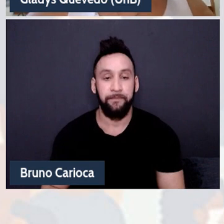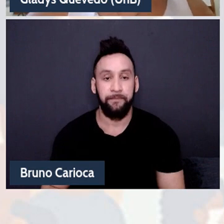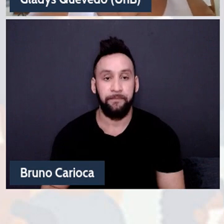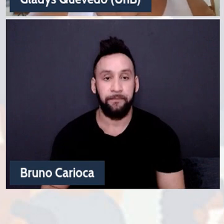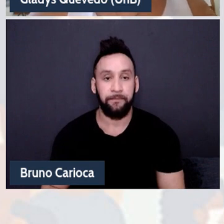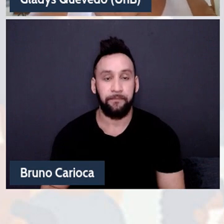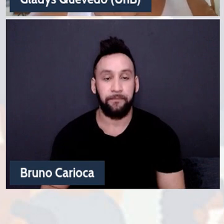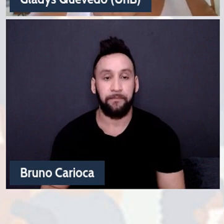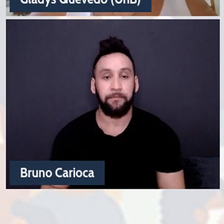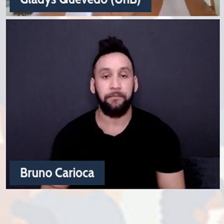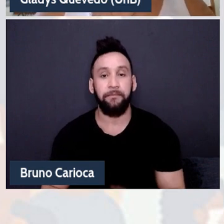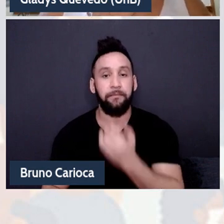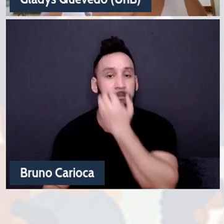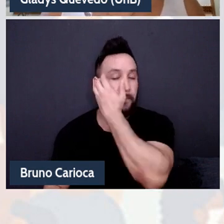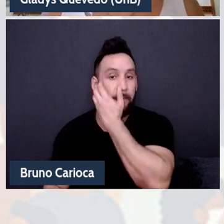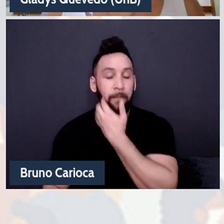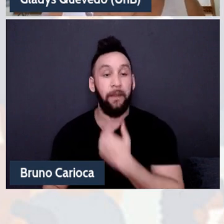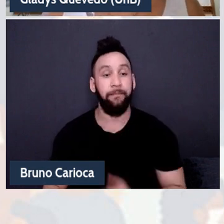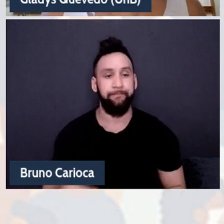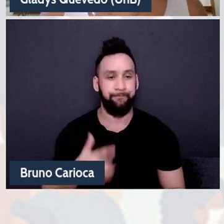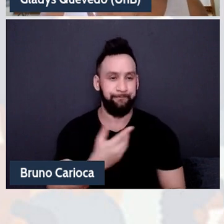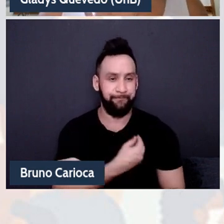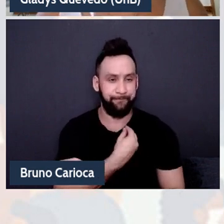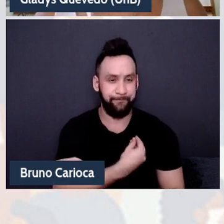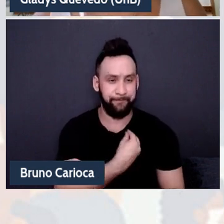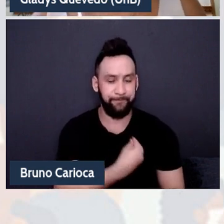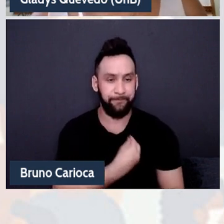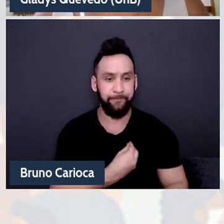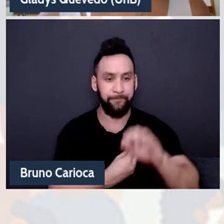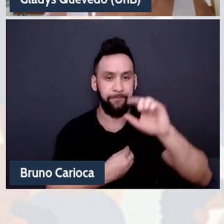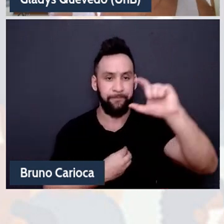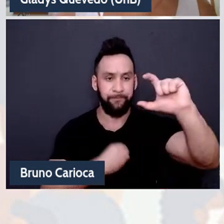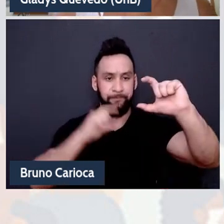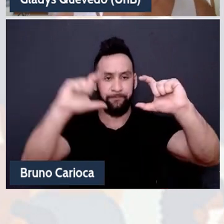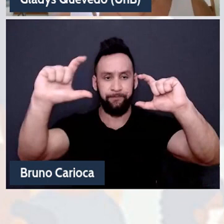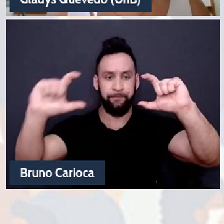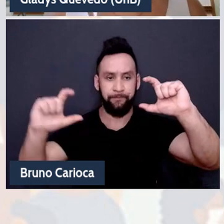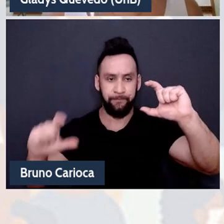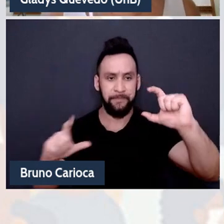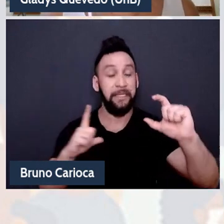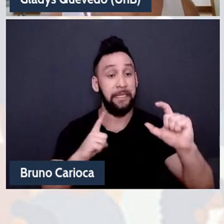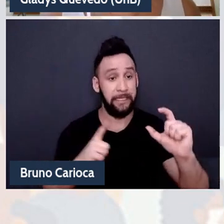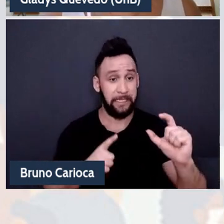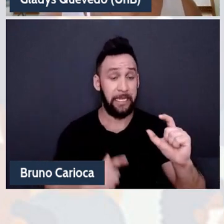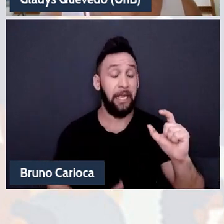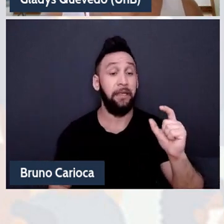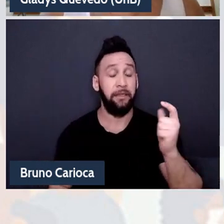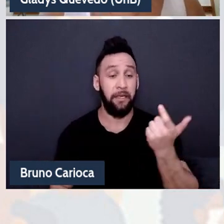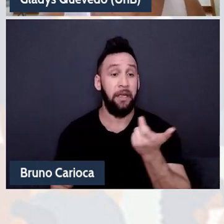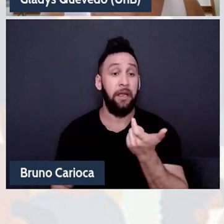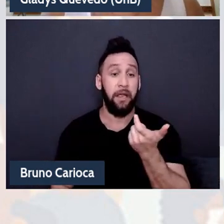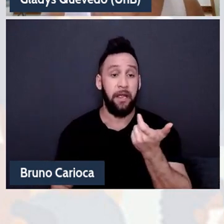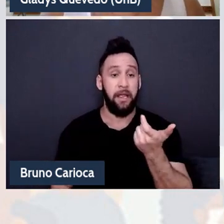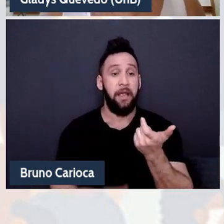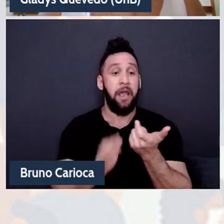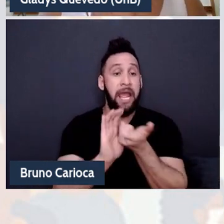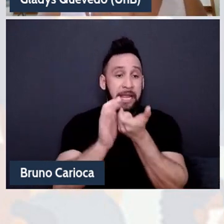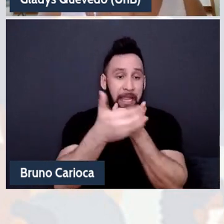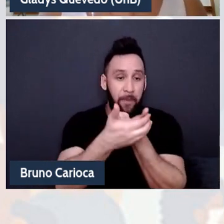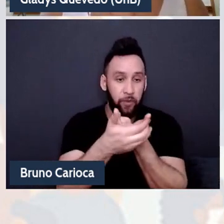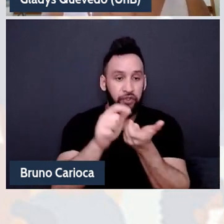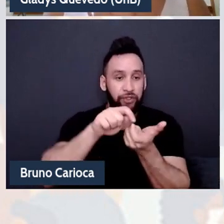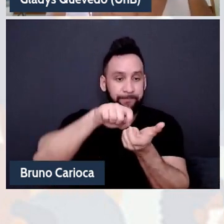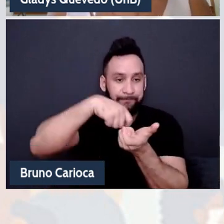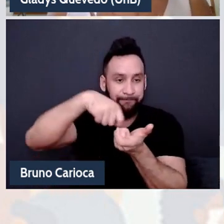Bom, eu vou começar apresentando alguns termos usados já na literatura da área de avaliação educacional,